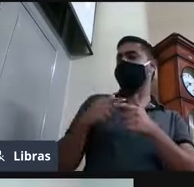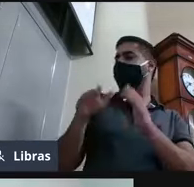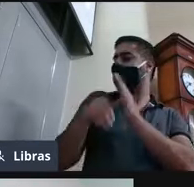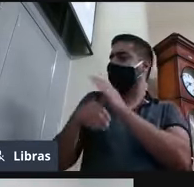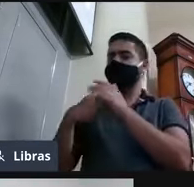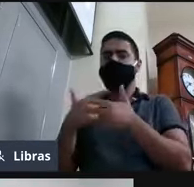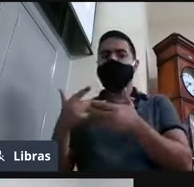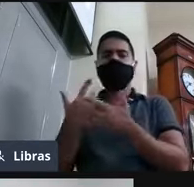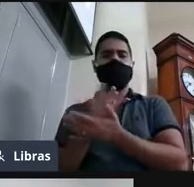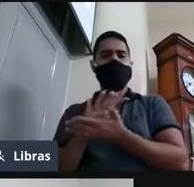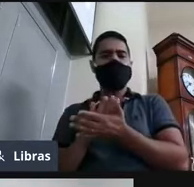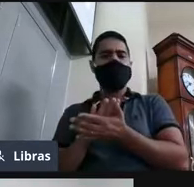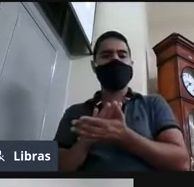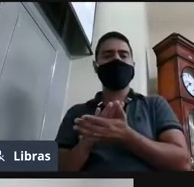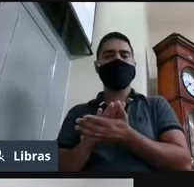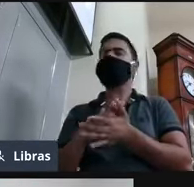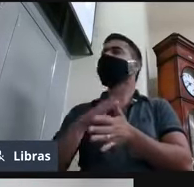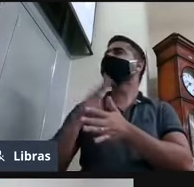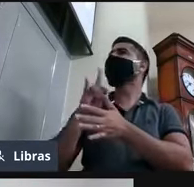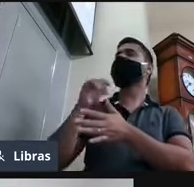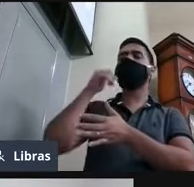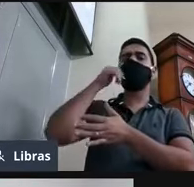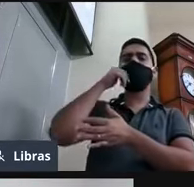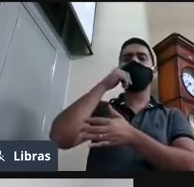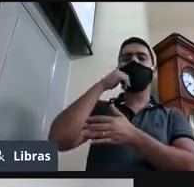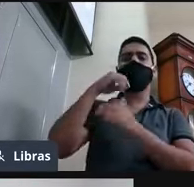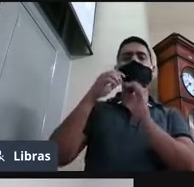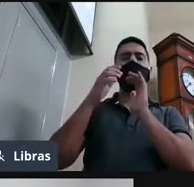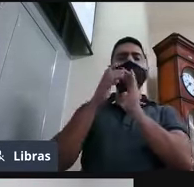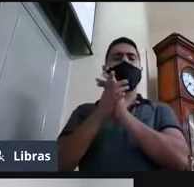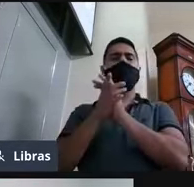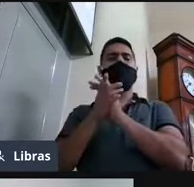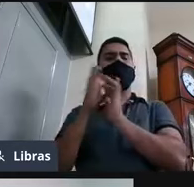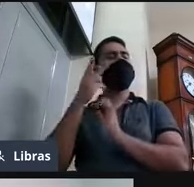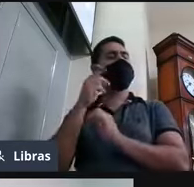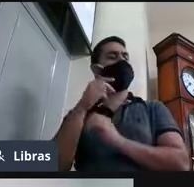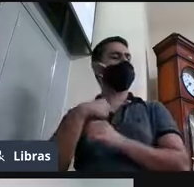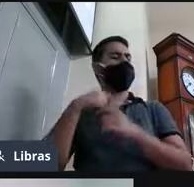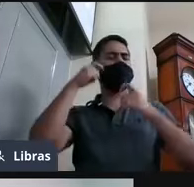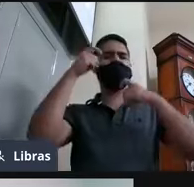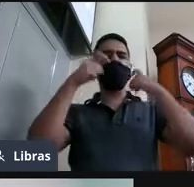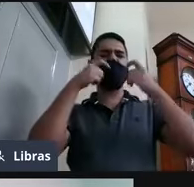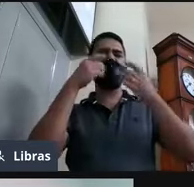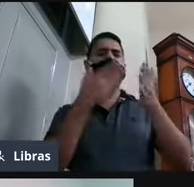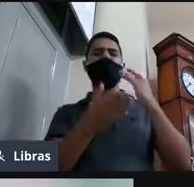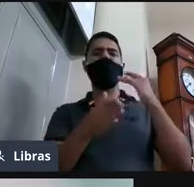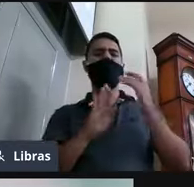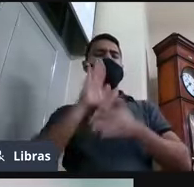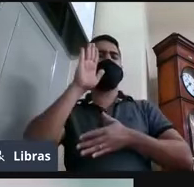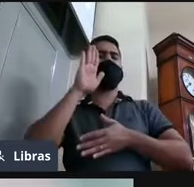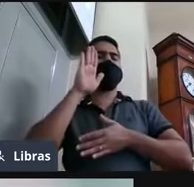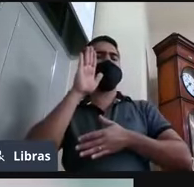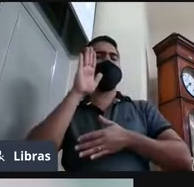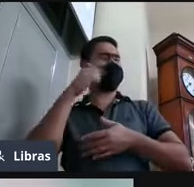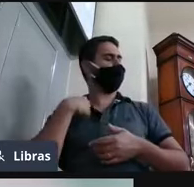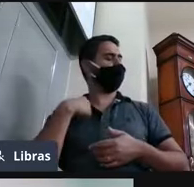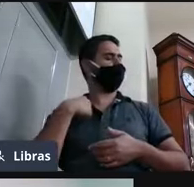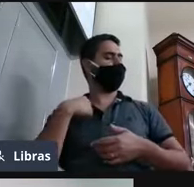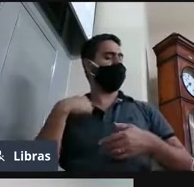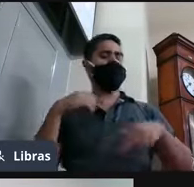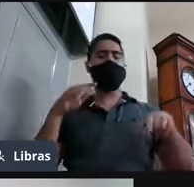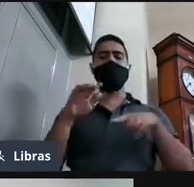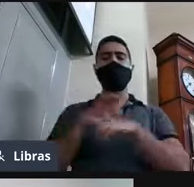minha esposa virou para mim e disse assim, você não está preocupado de perder a eleição, não? Eu disse para ela, quantos anos eu tenho? Ela